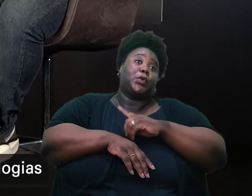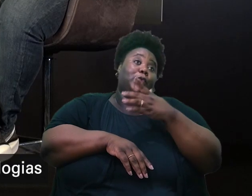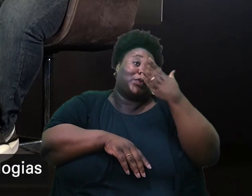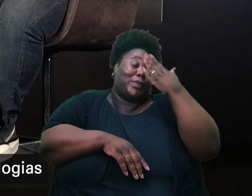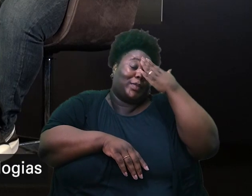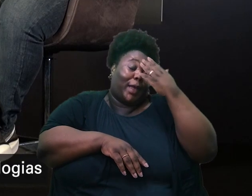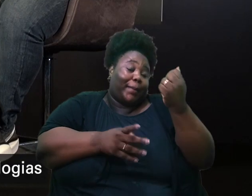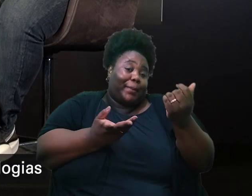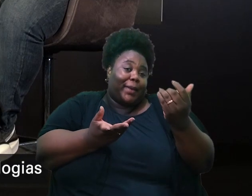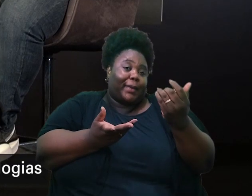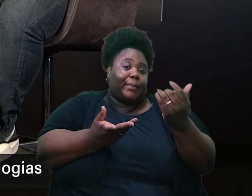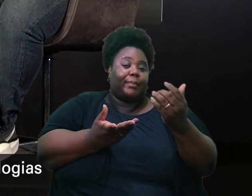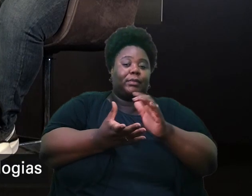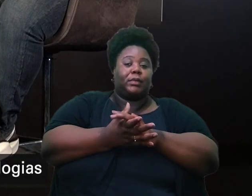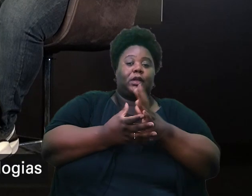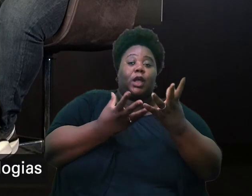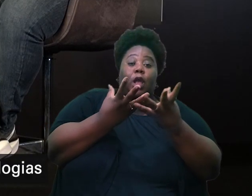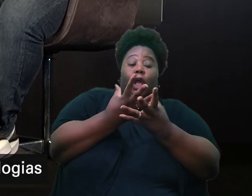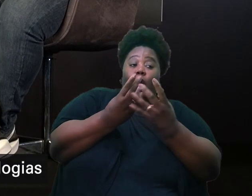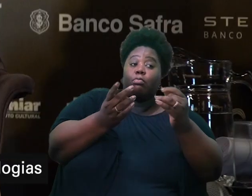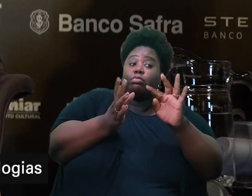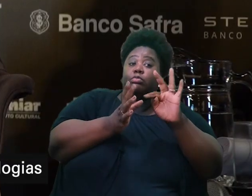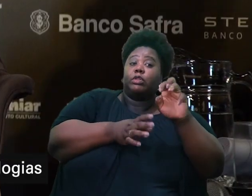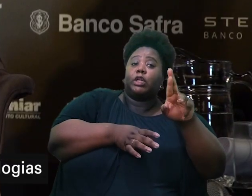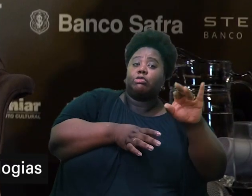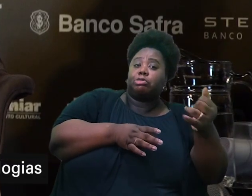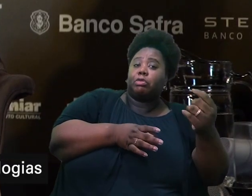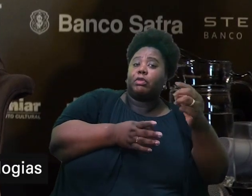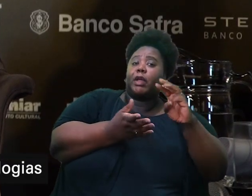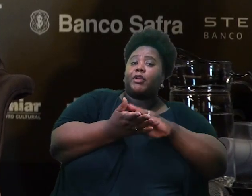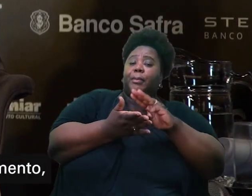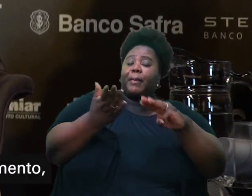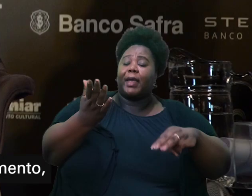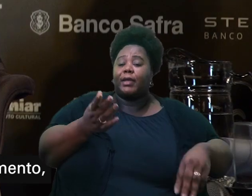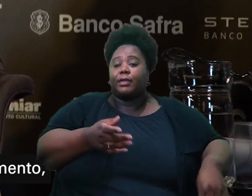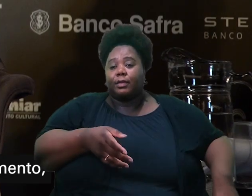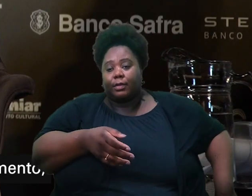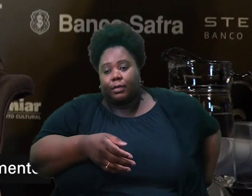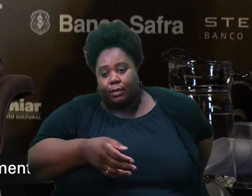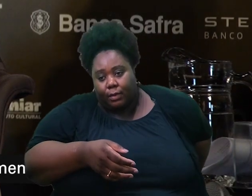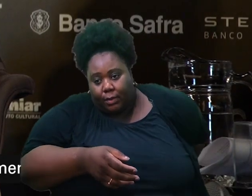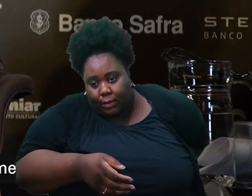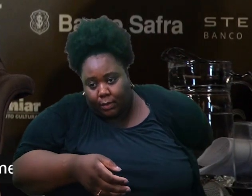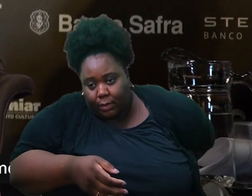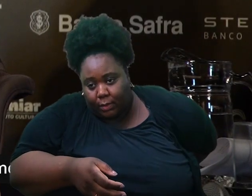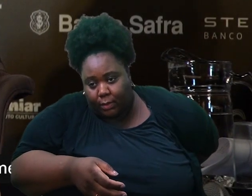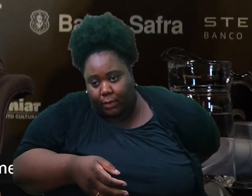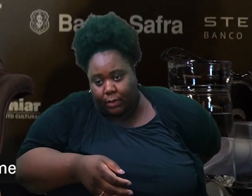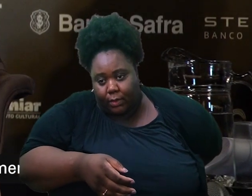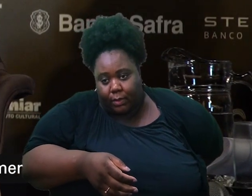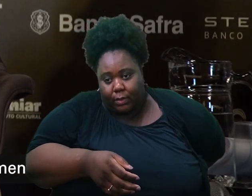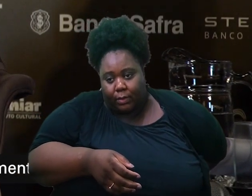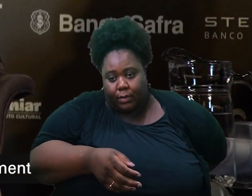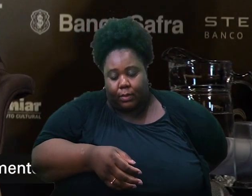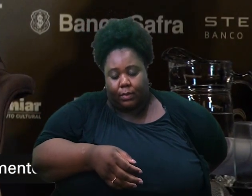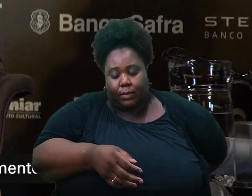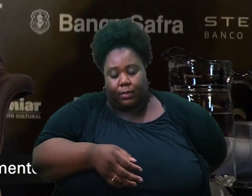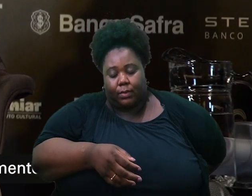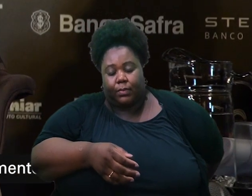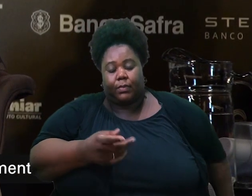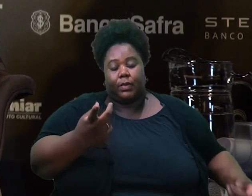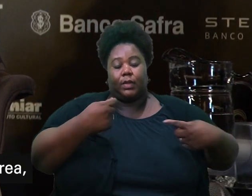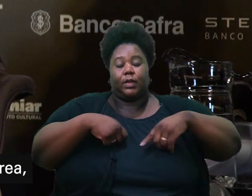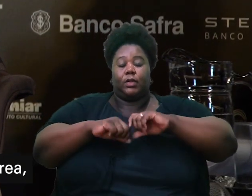sabemos das N teorias e metodologias que nos permitem abordar o